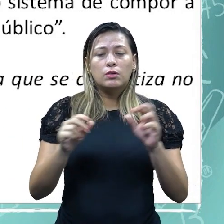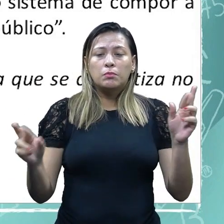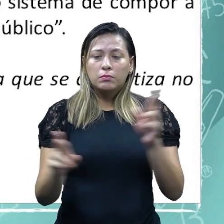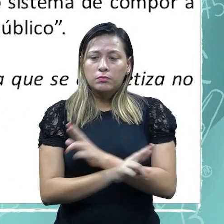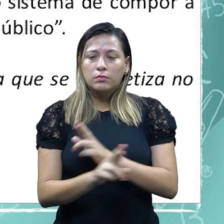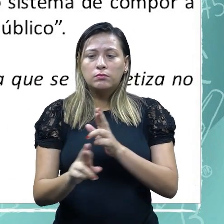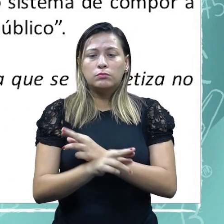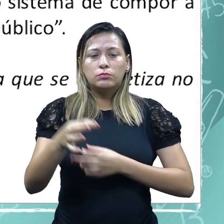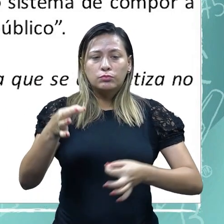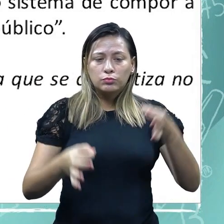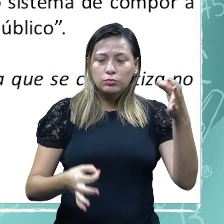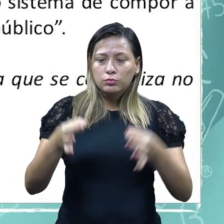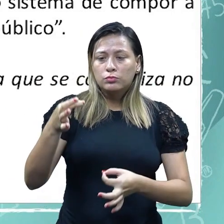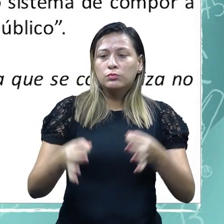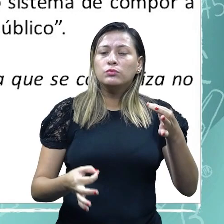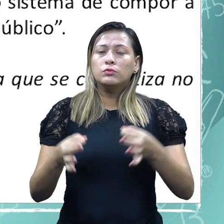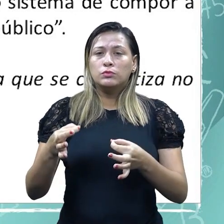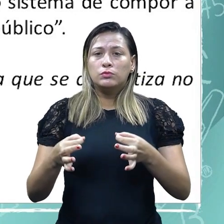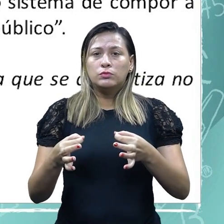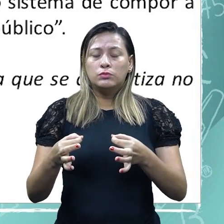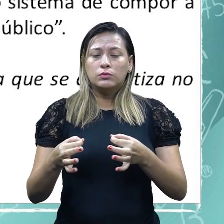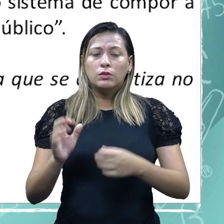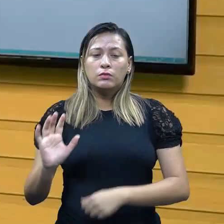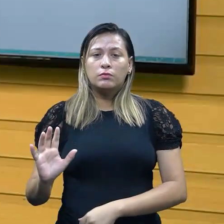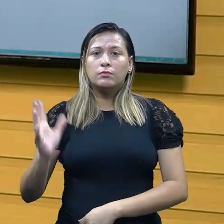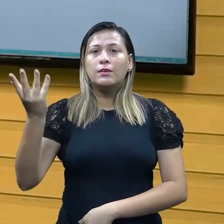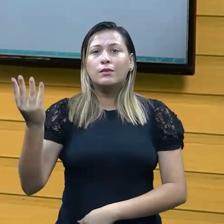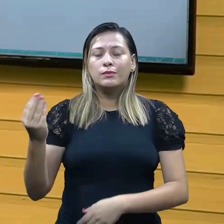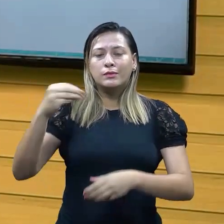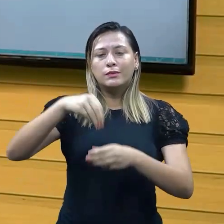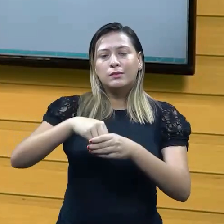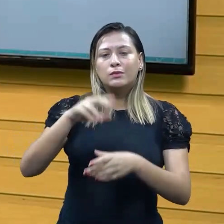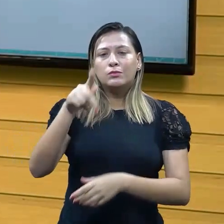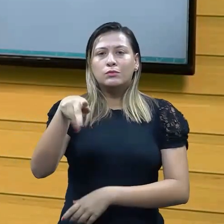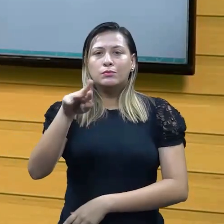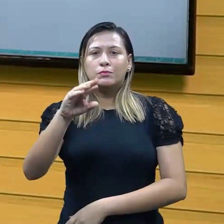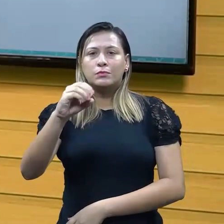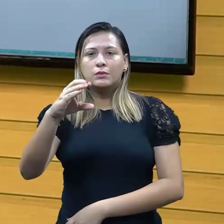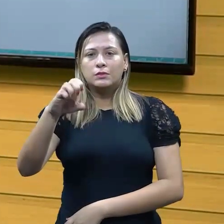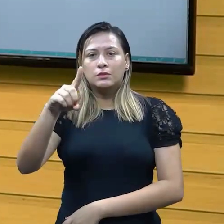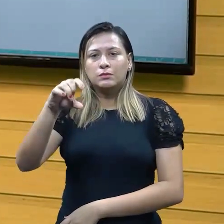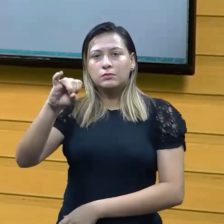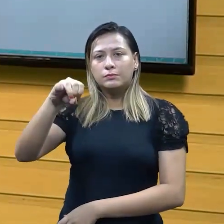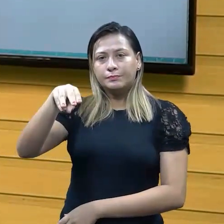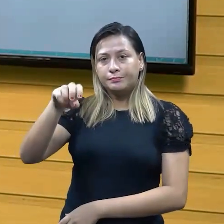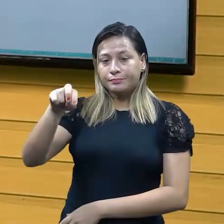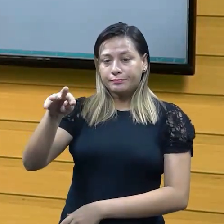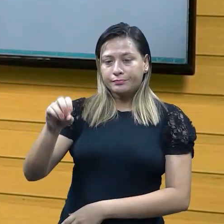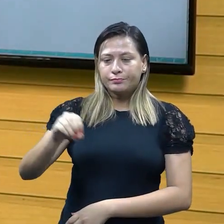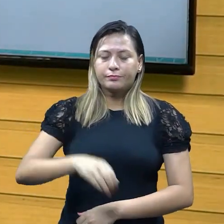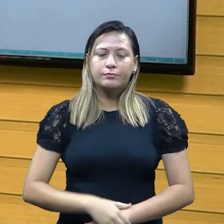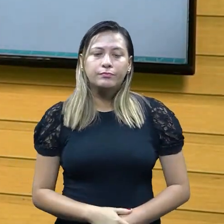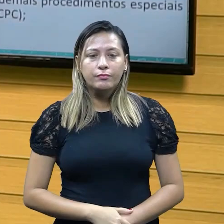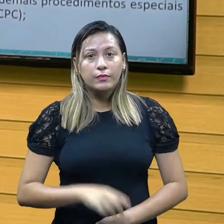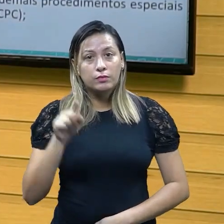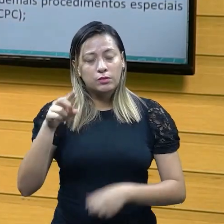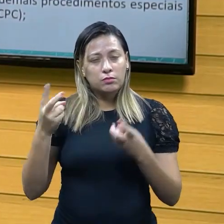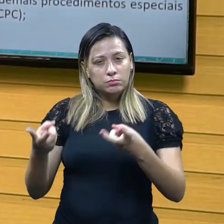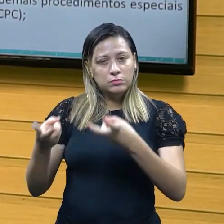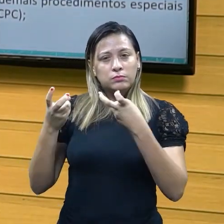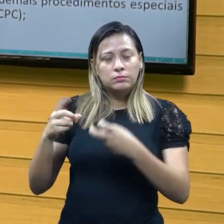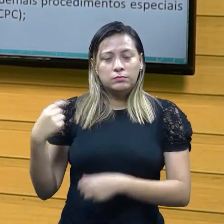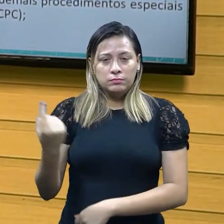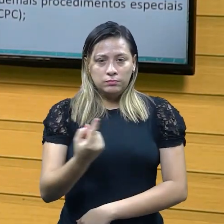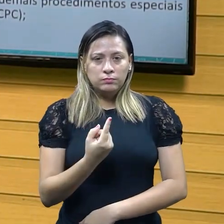jurídica que se concretiza onde? No procedimento. Daí você verificar que a gente sempre fala em processo e procedimento de